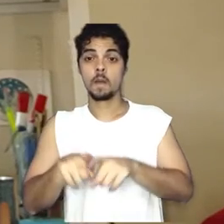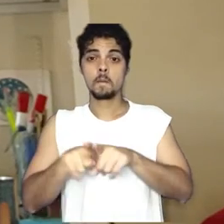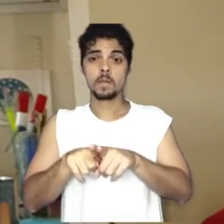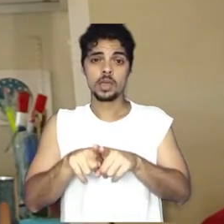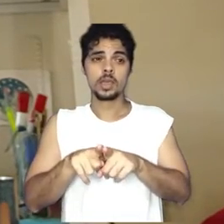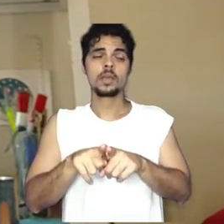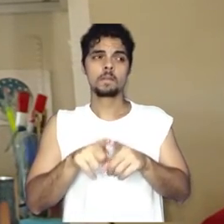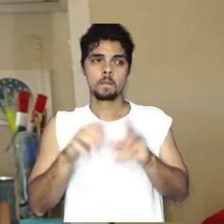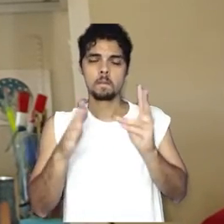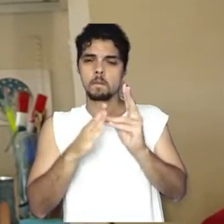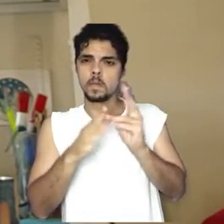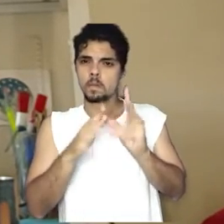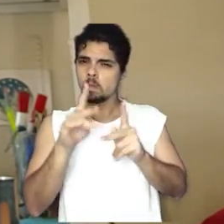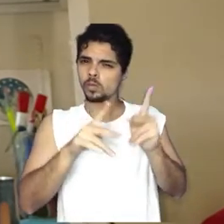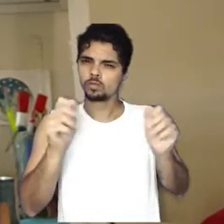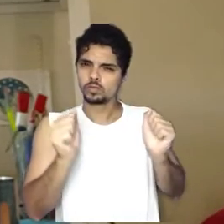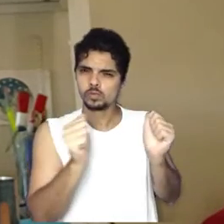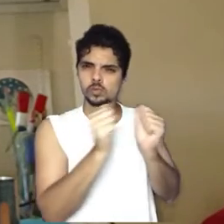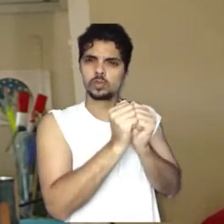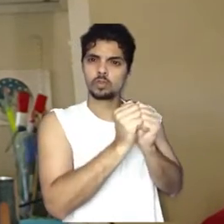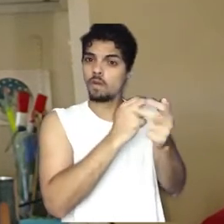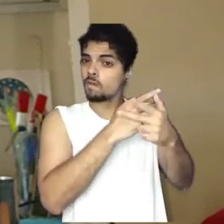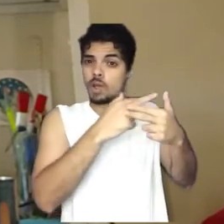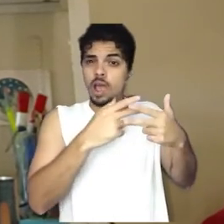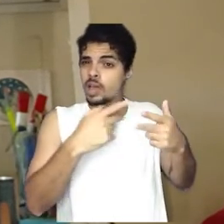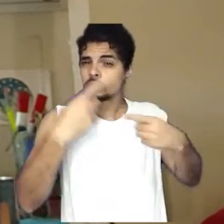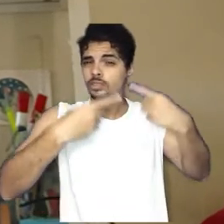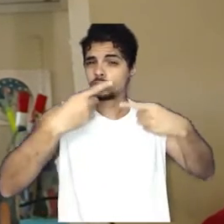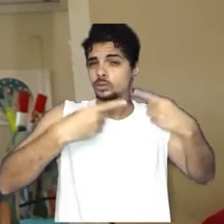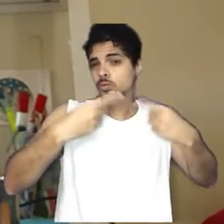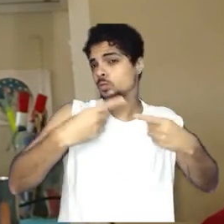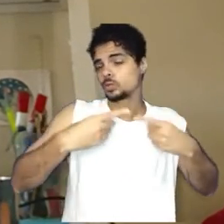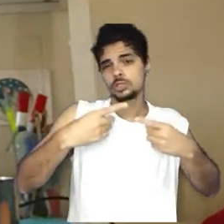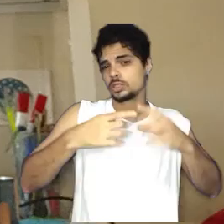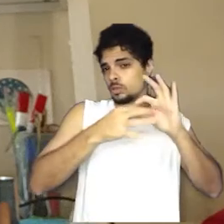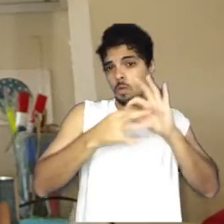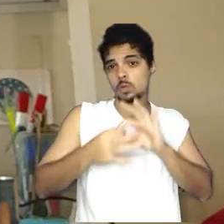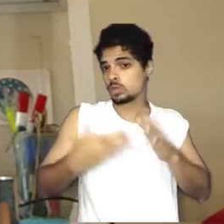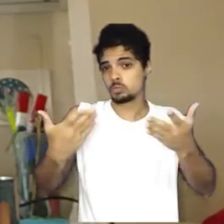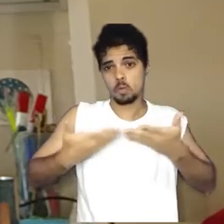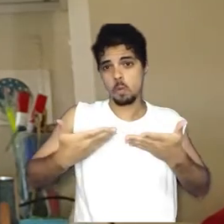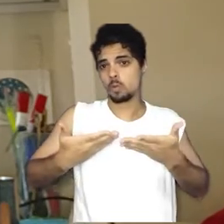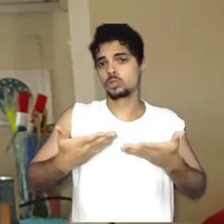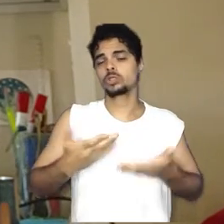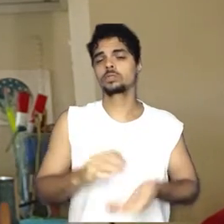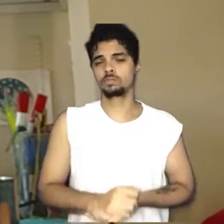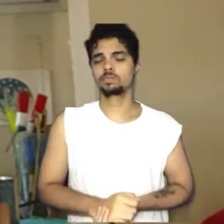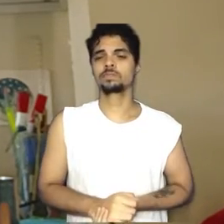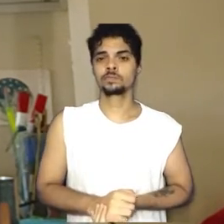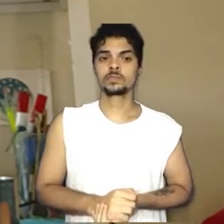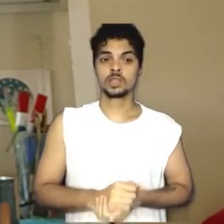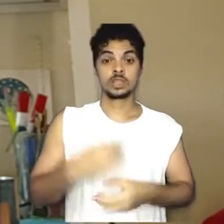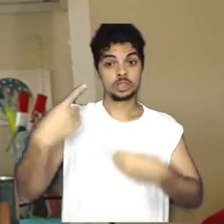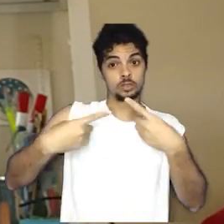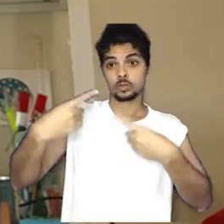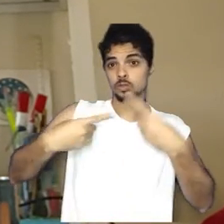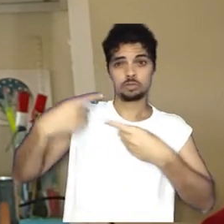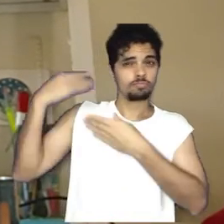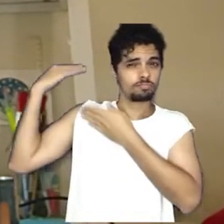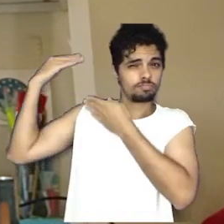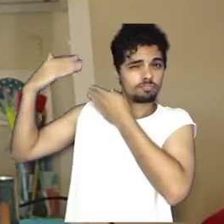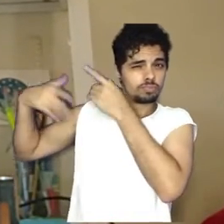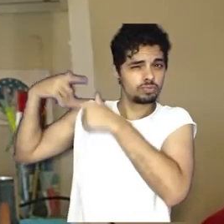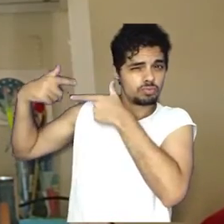podcast feito por pessoas indígenas, né, que trazem questões atuais e muito relacionado ao